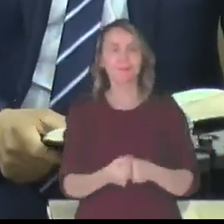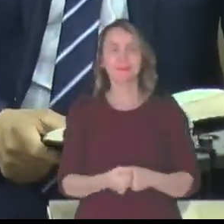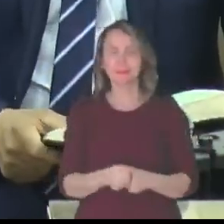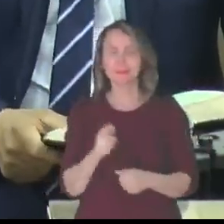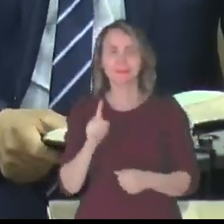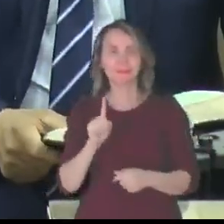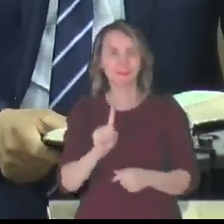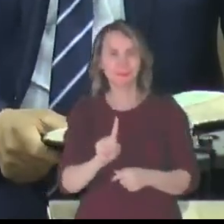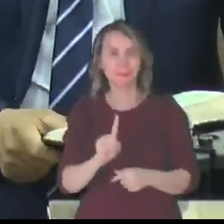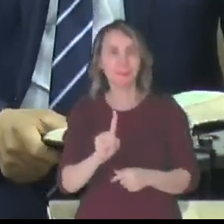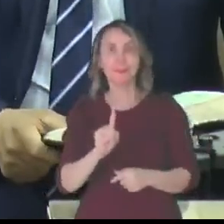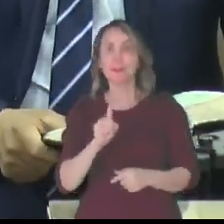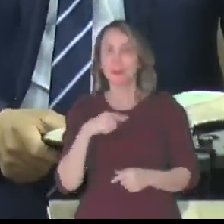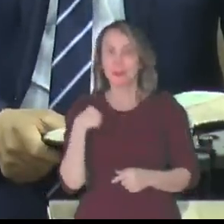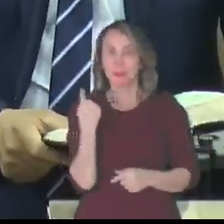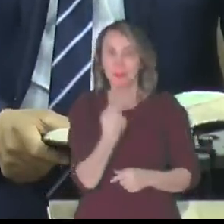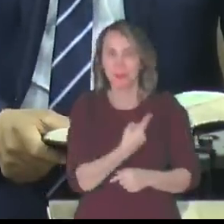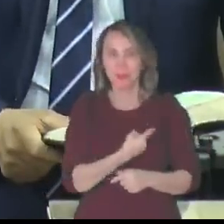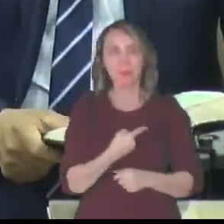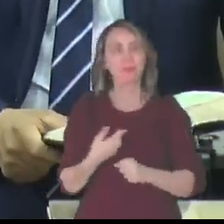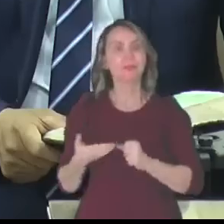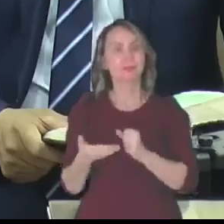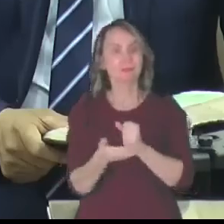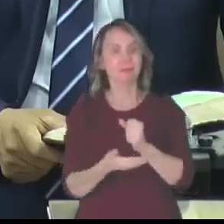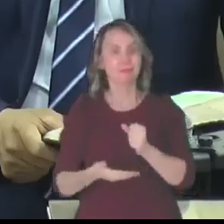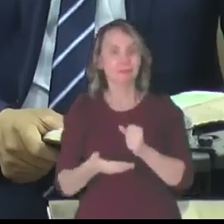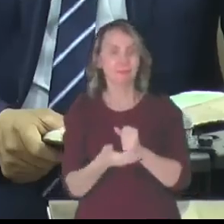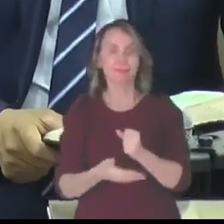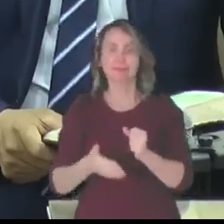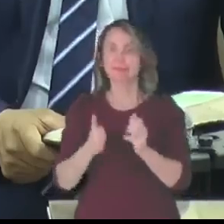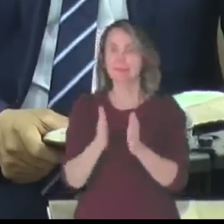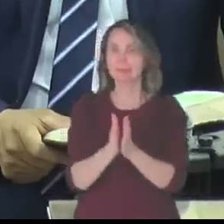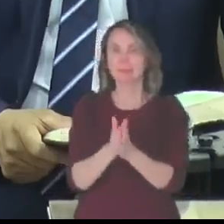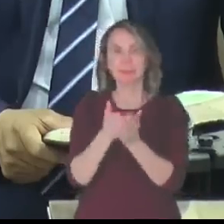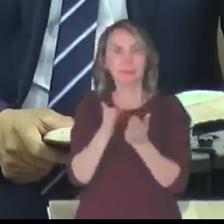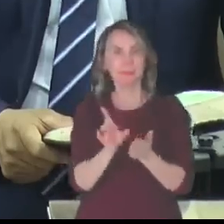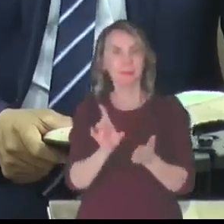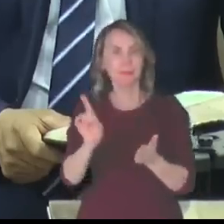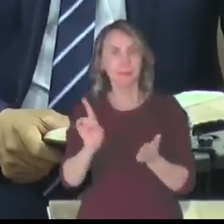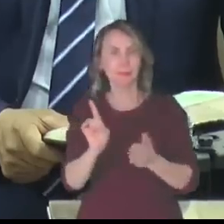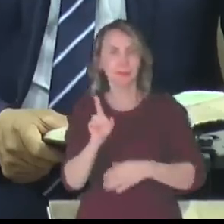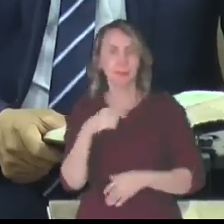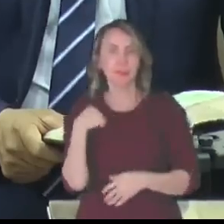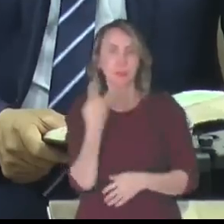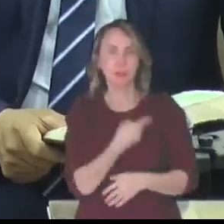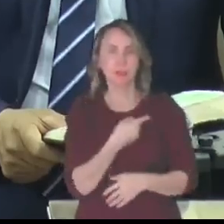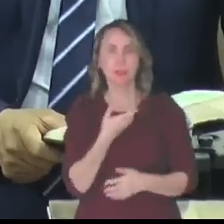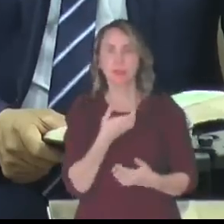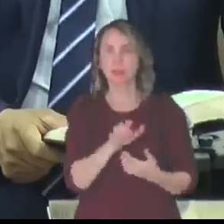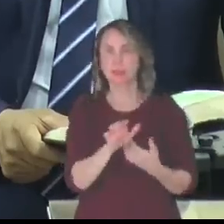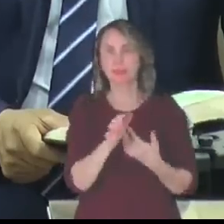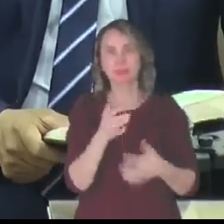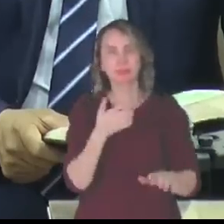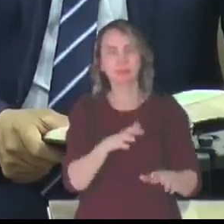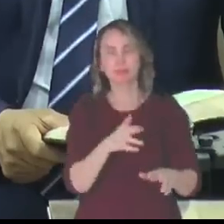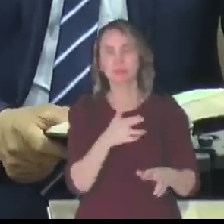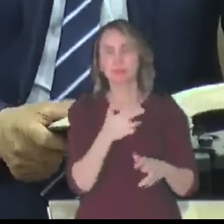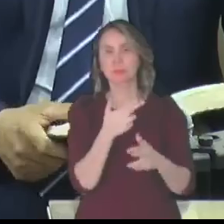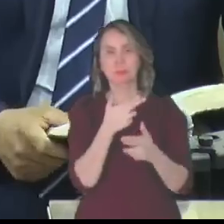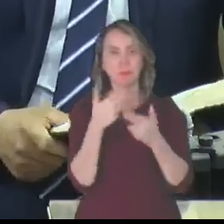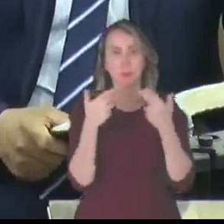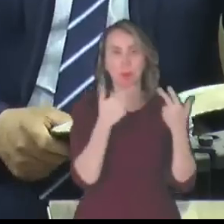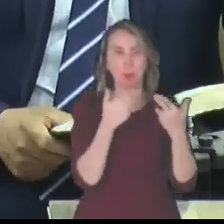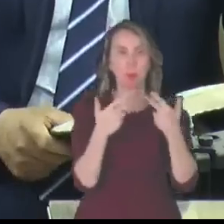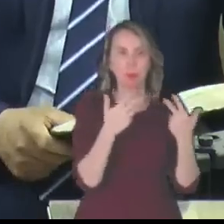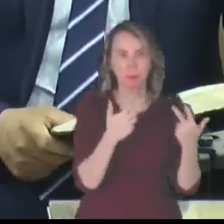e não queremos novidades queremos renovação queremos novidades da